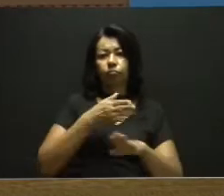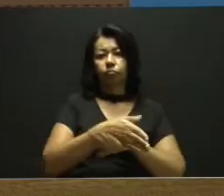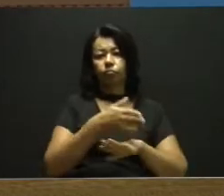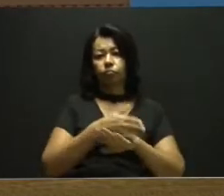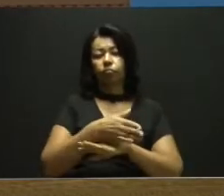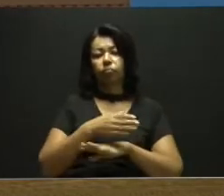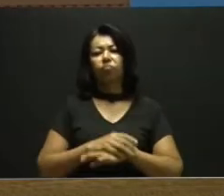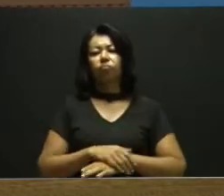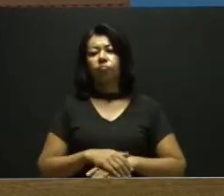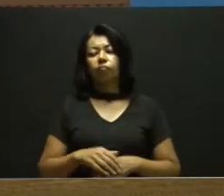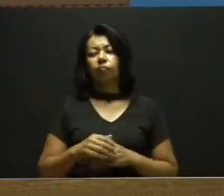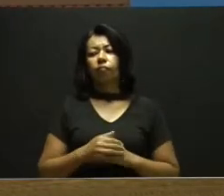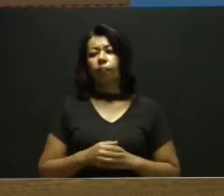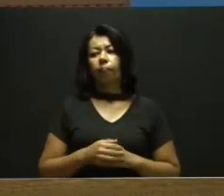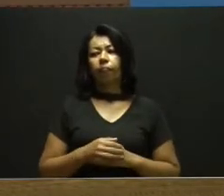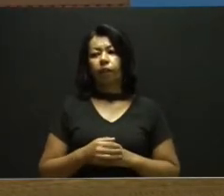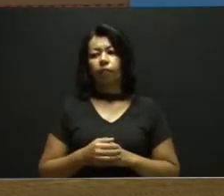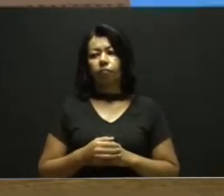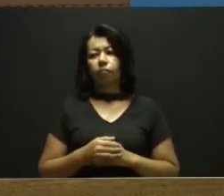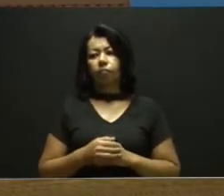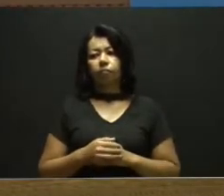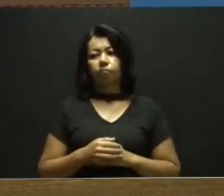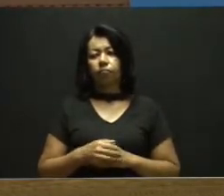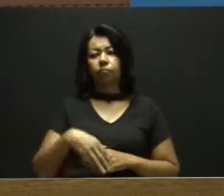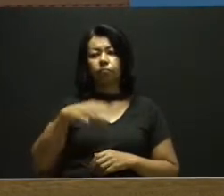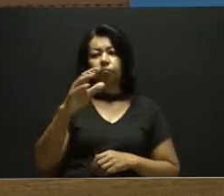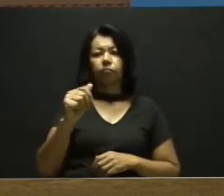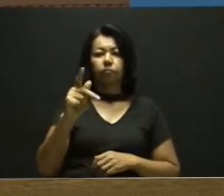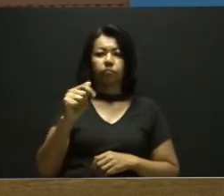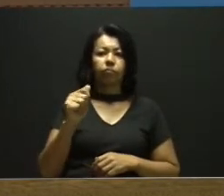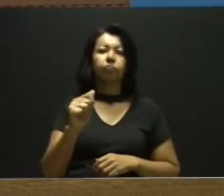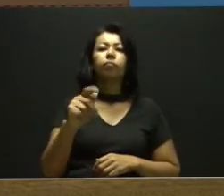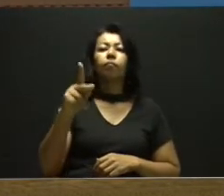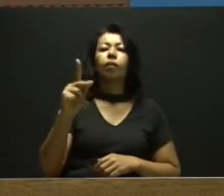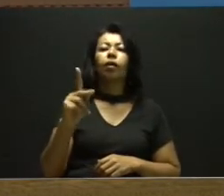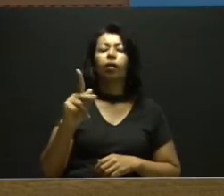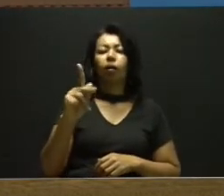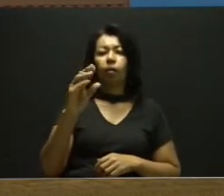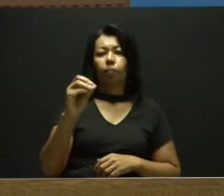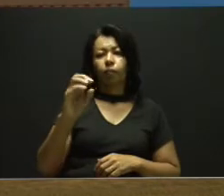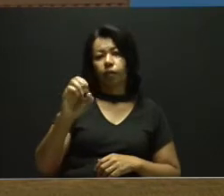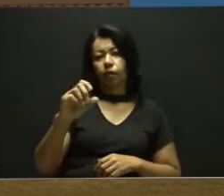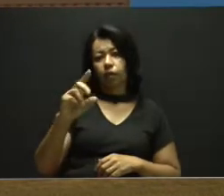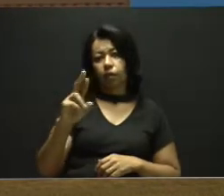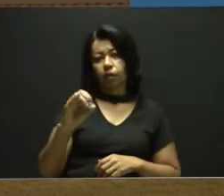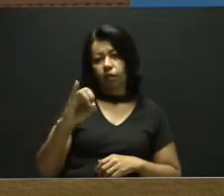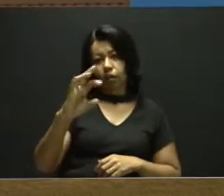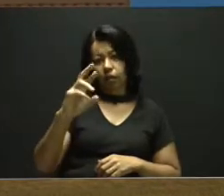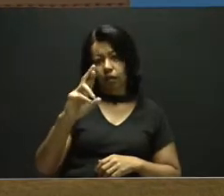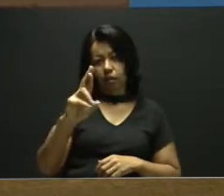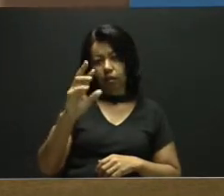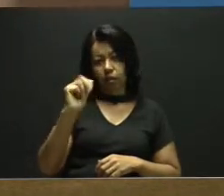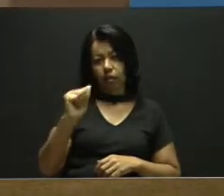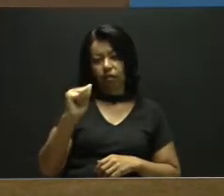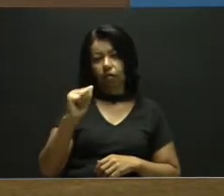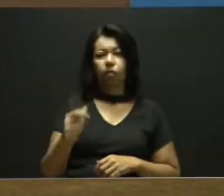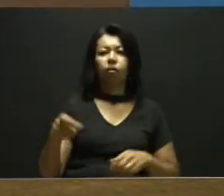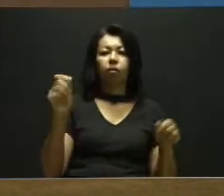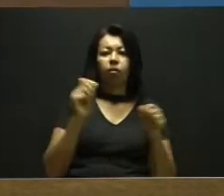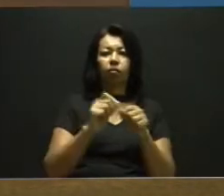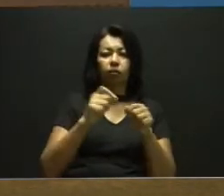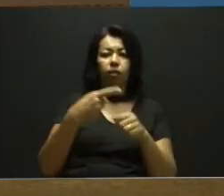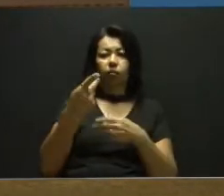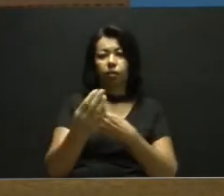capoeira é sentida em cada passo de dança inicialmente desenvolvidos para